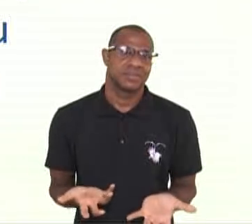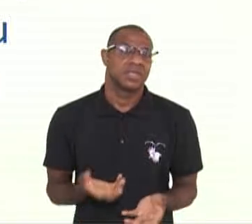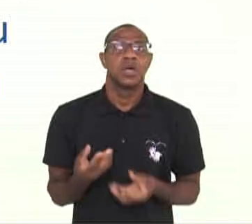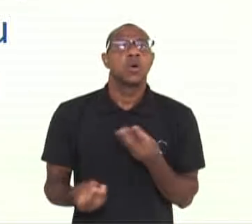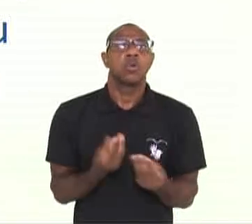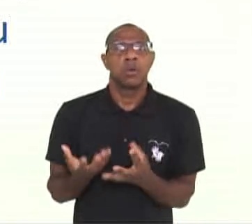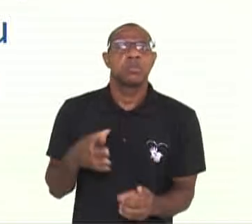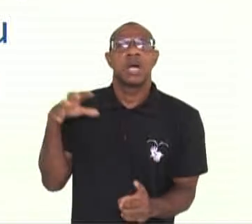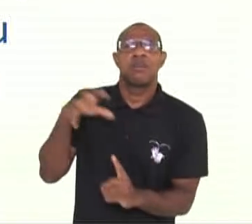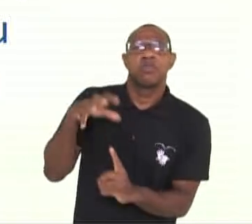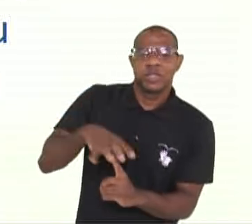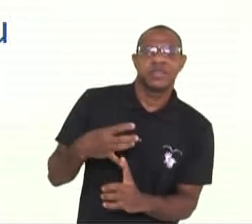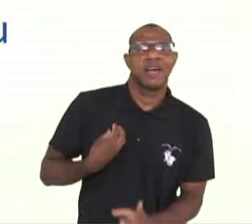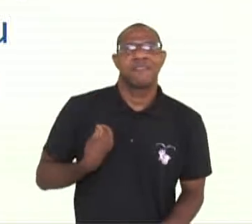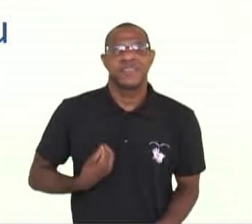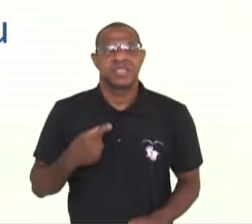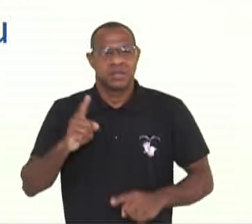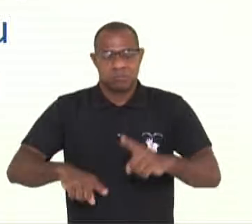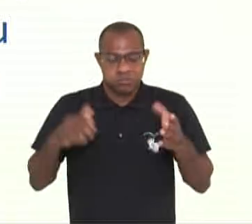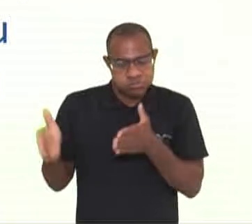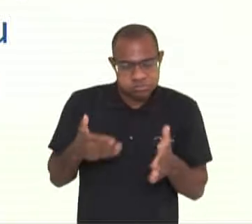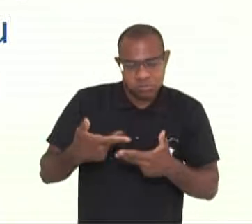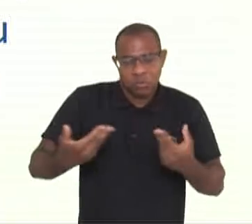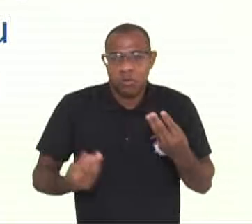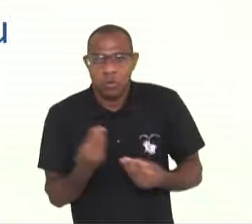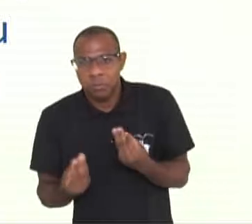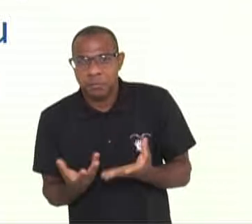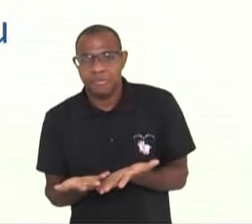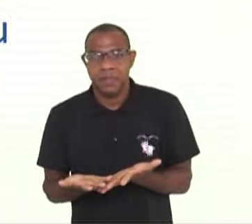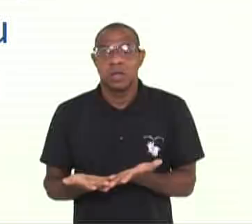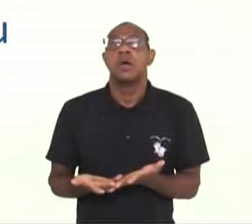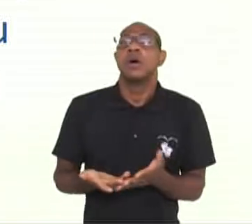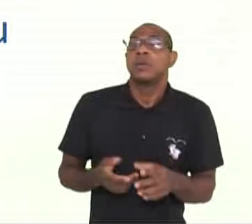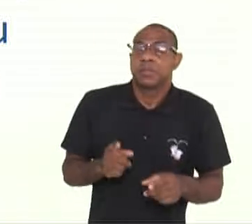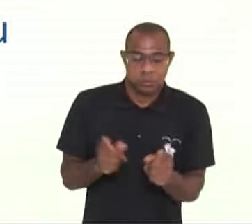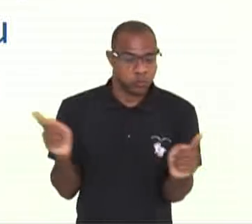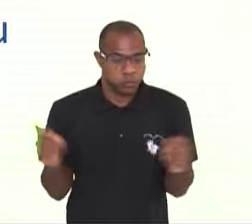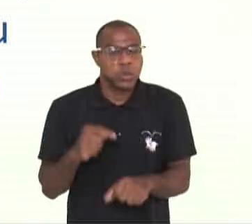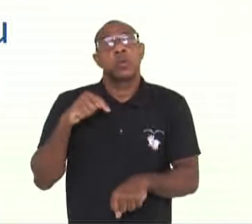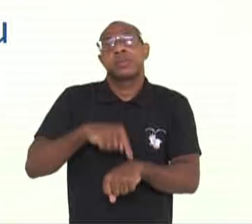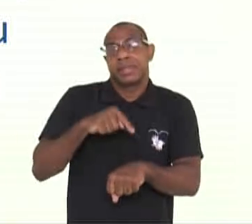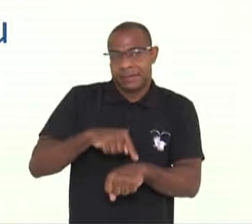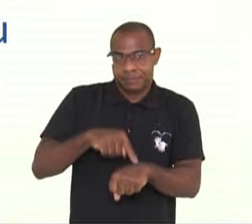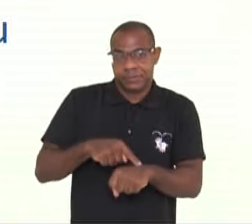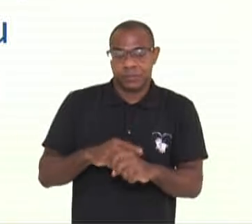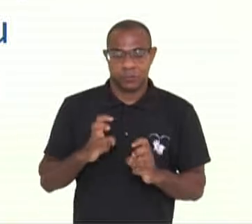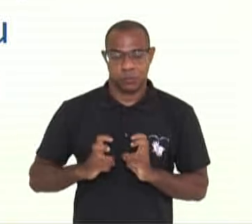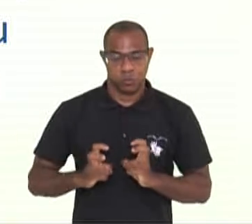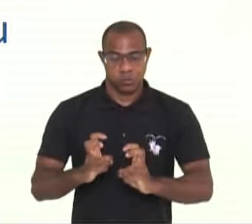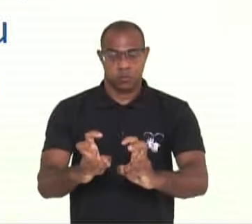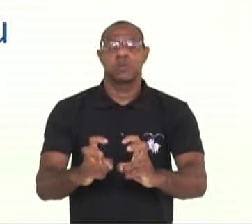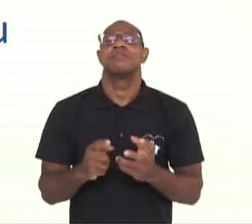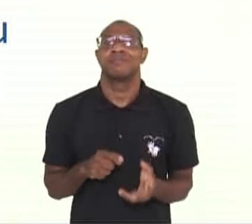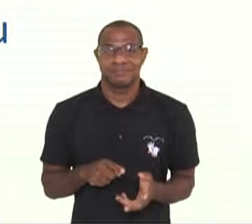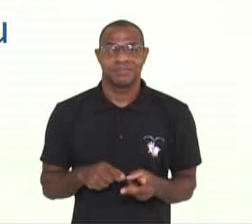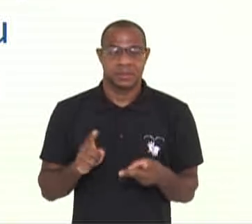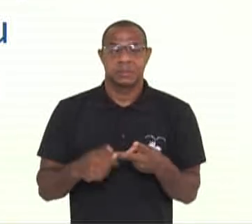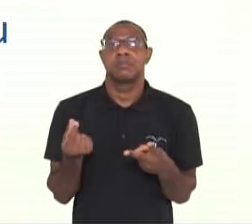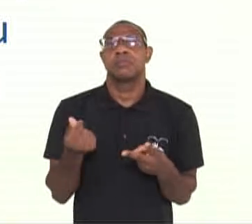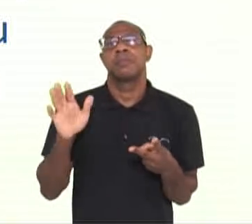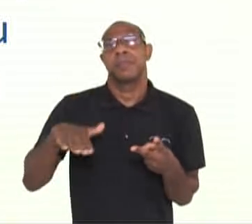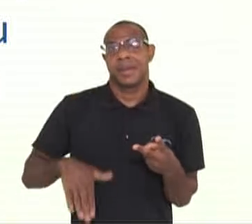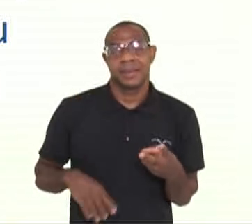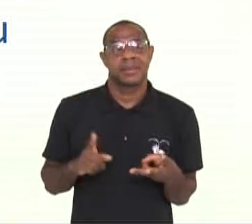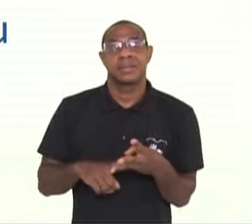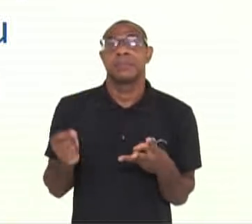das pessoas, o transporte de mercadorias? O trem diminuiu o tempo, primeiro item, ainda diminuiu o custo e diminuiu